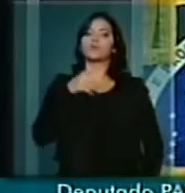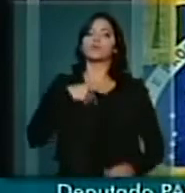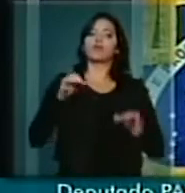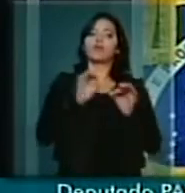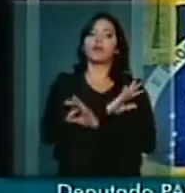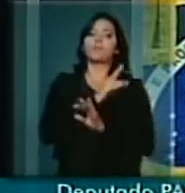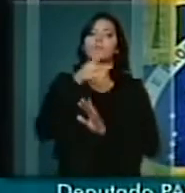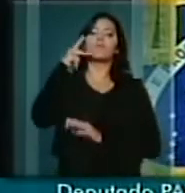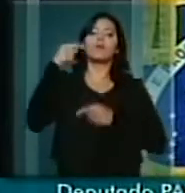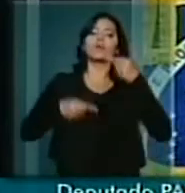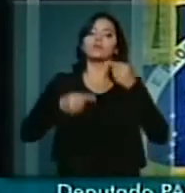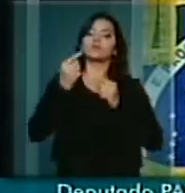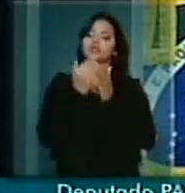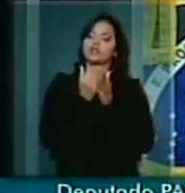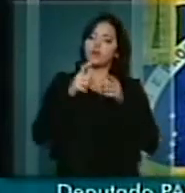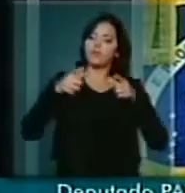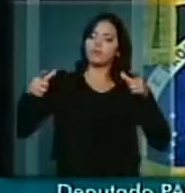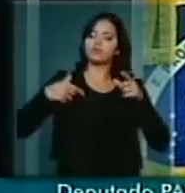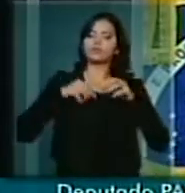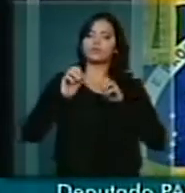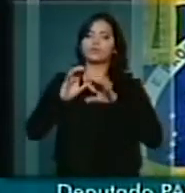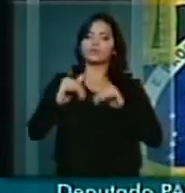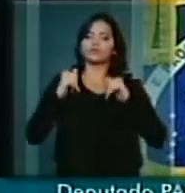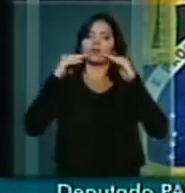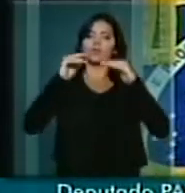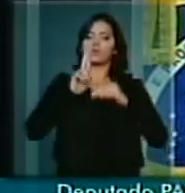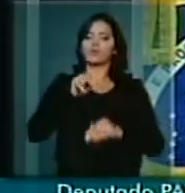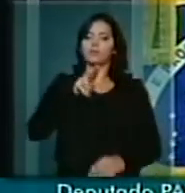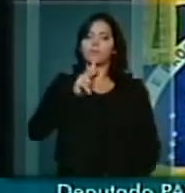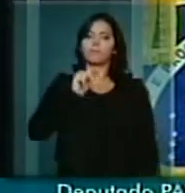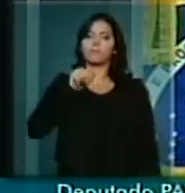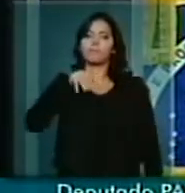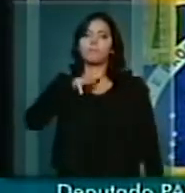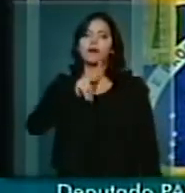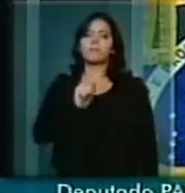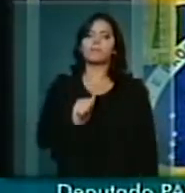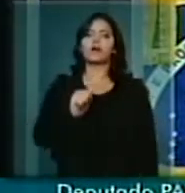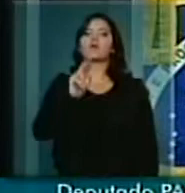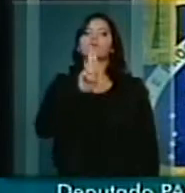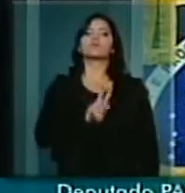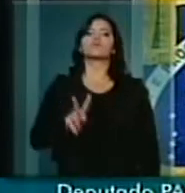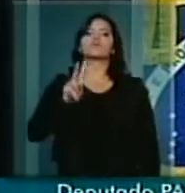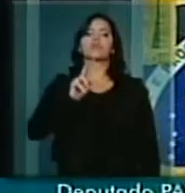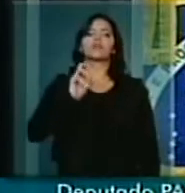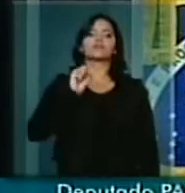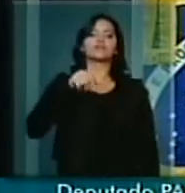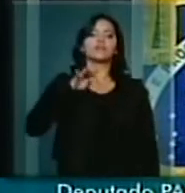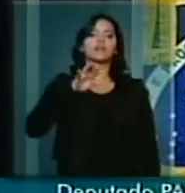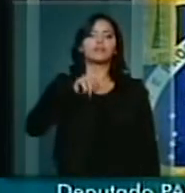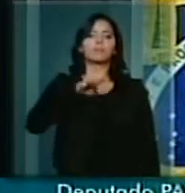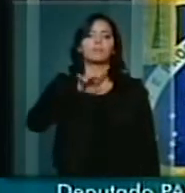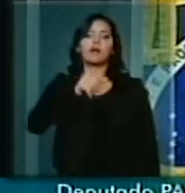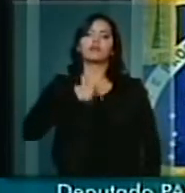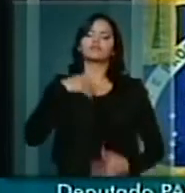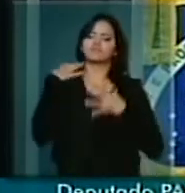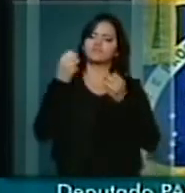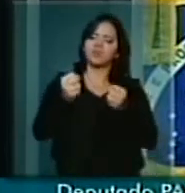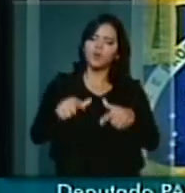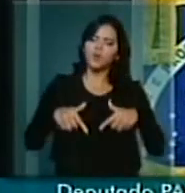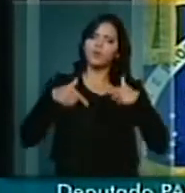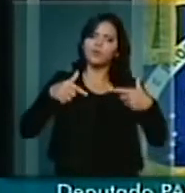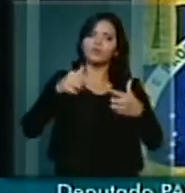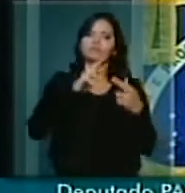de expansão do ensino superior e a criação da Unipampa, a Universidade Federal de Santa Maria assumiu a luta e